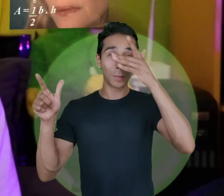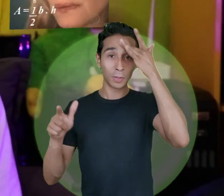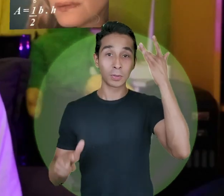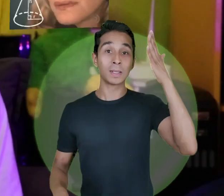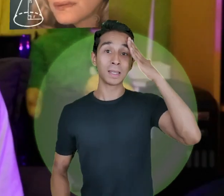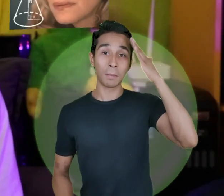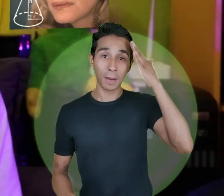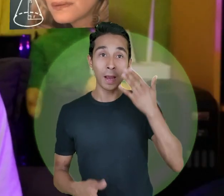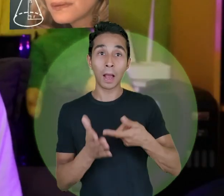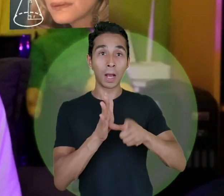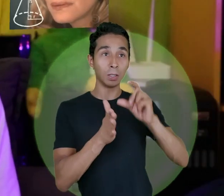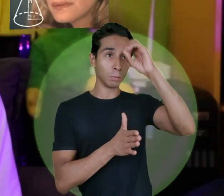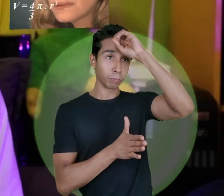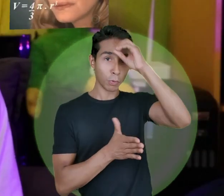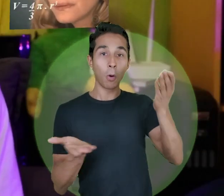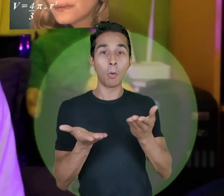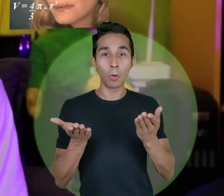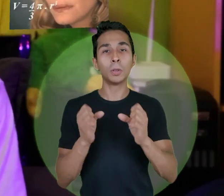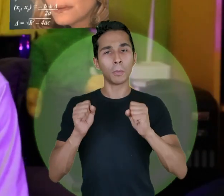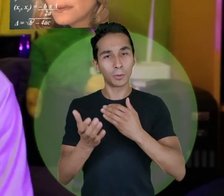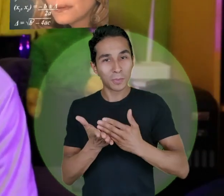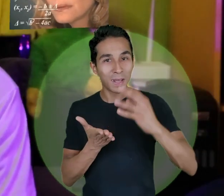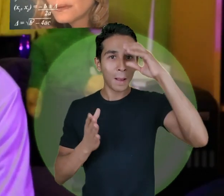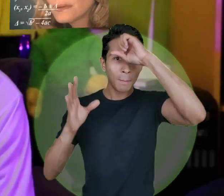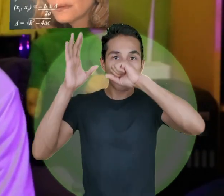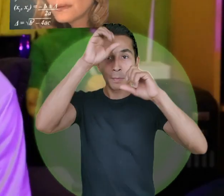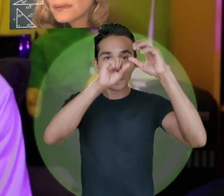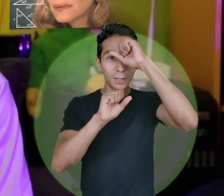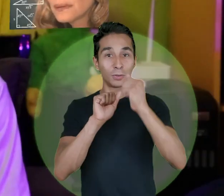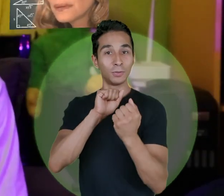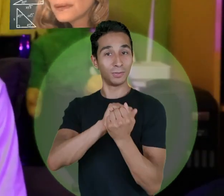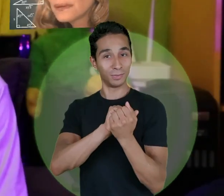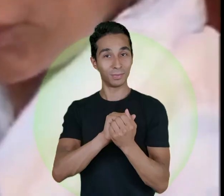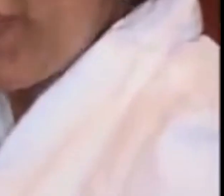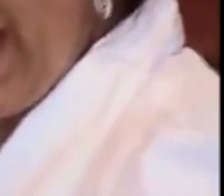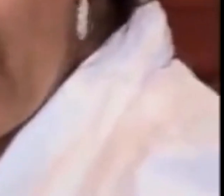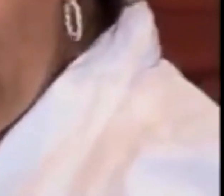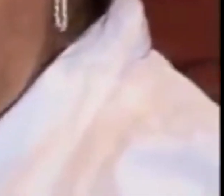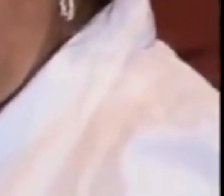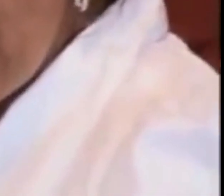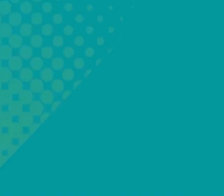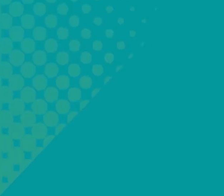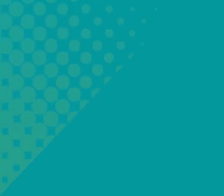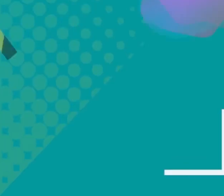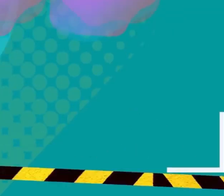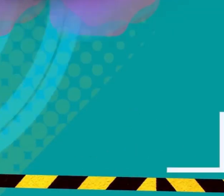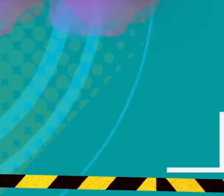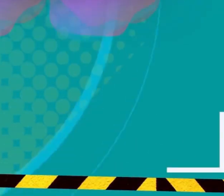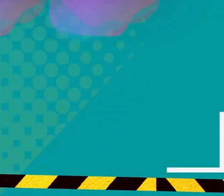antes de aprender, mas que outras pessoas hoje em dia podem saber e aprender junto com a gente. Do quê?